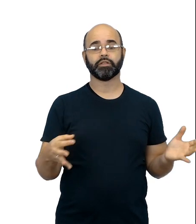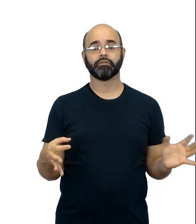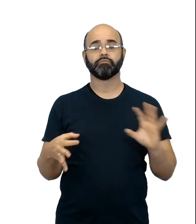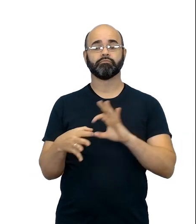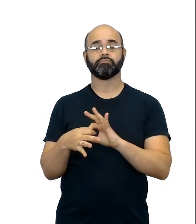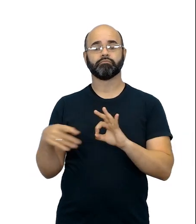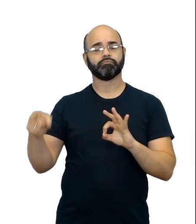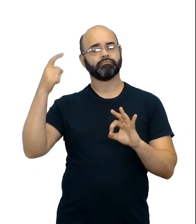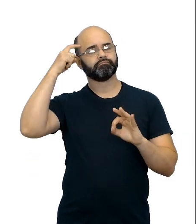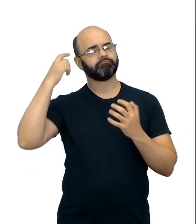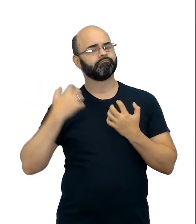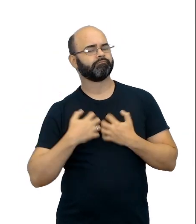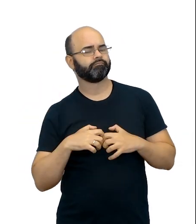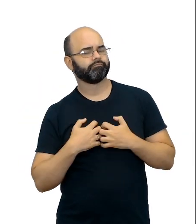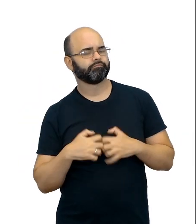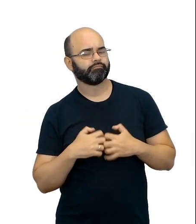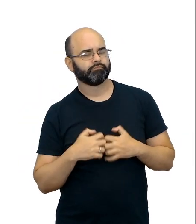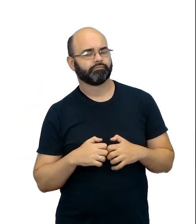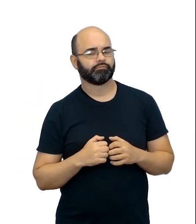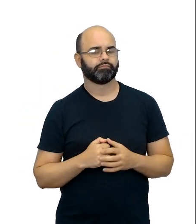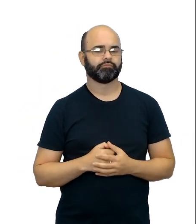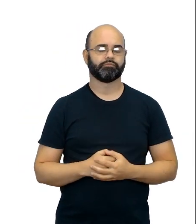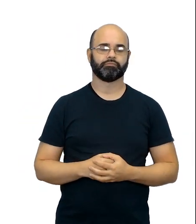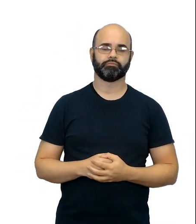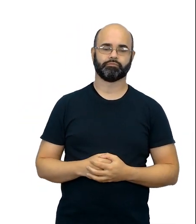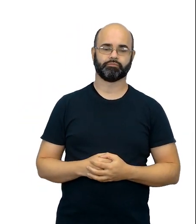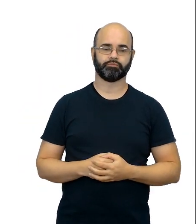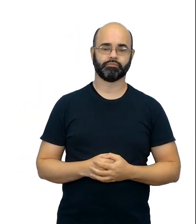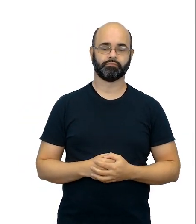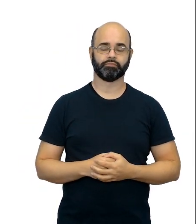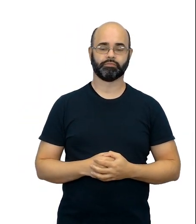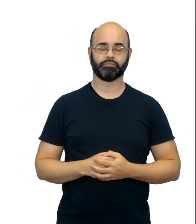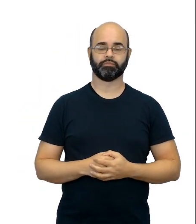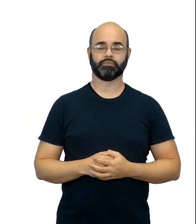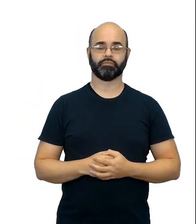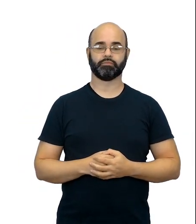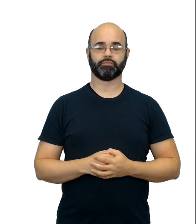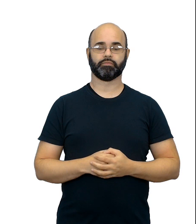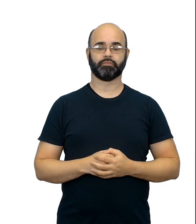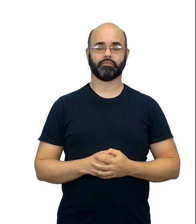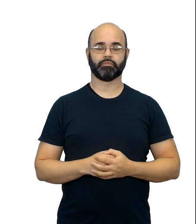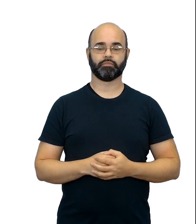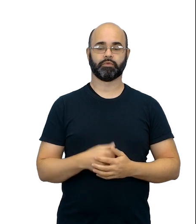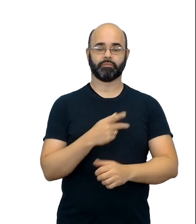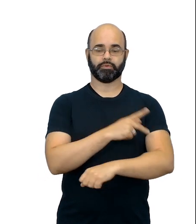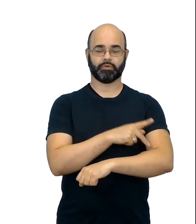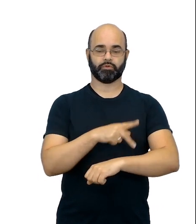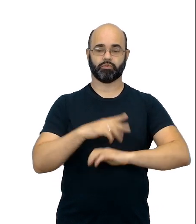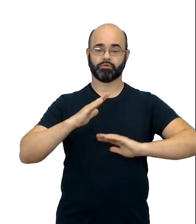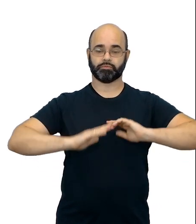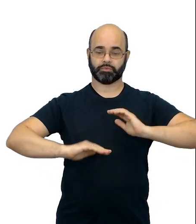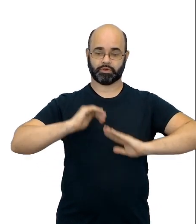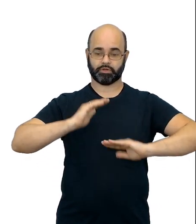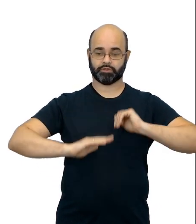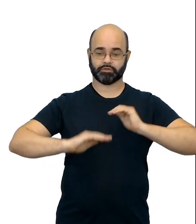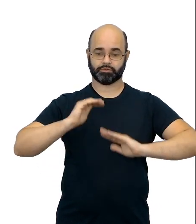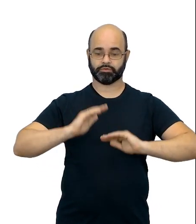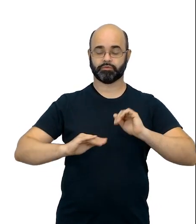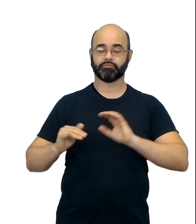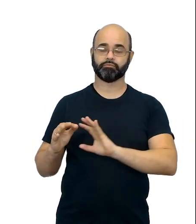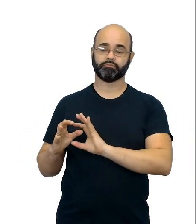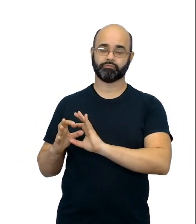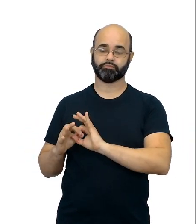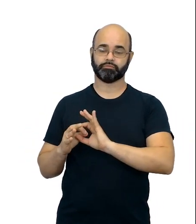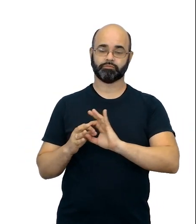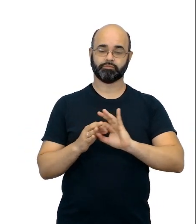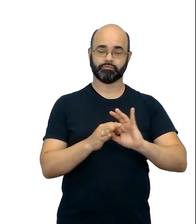Quando nós pensamos nessas práticas pedagógicas, nós vemos que elas ocorrem com foco na contextualização para articular